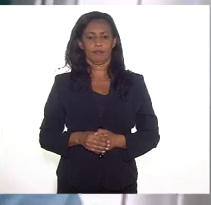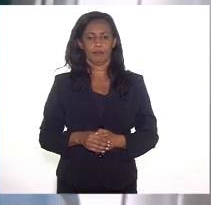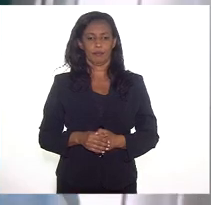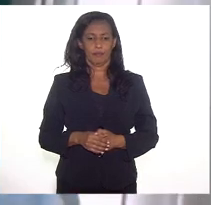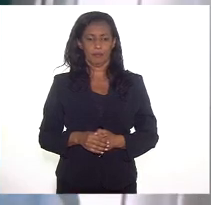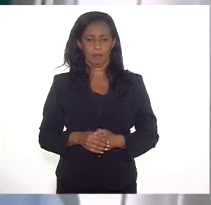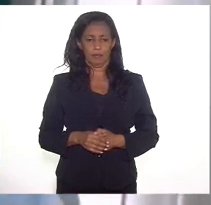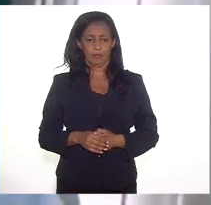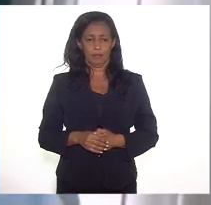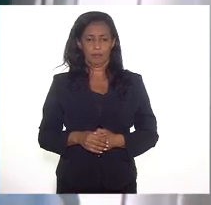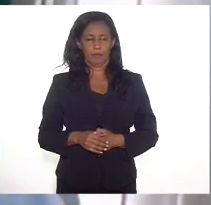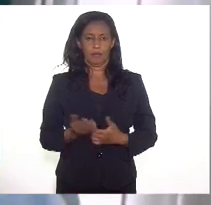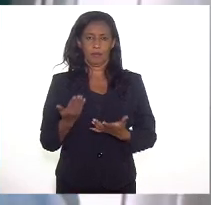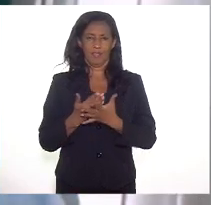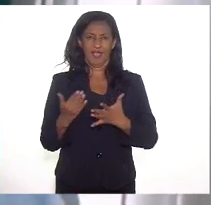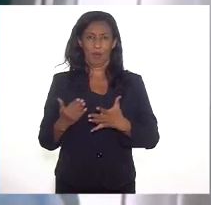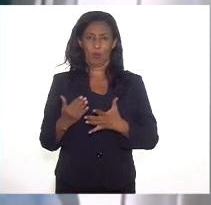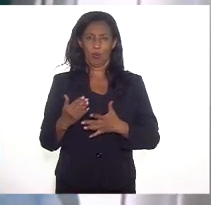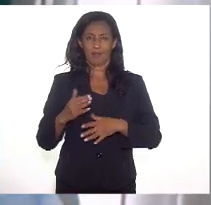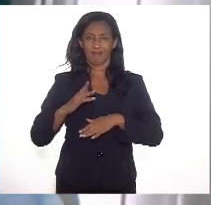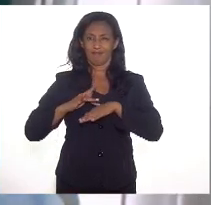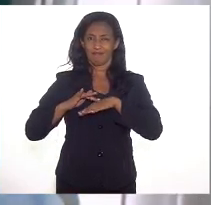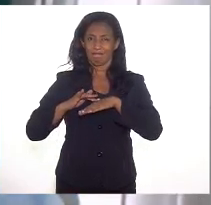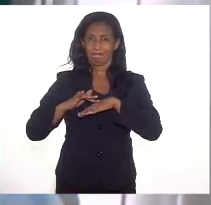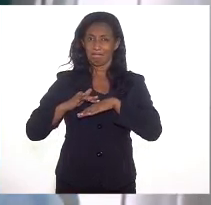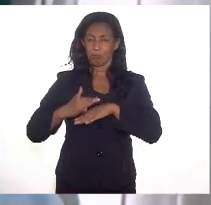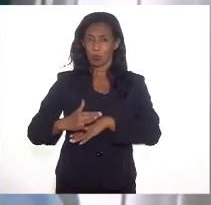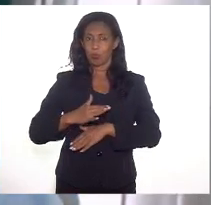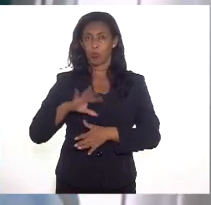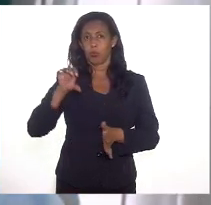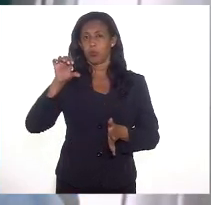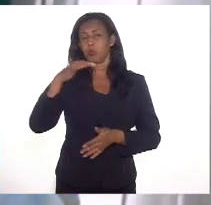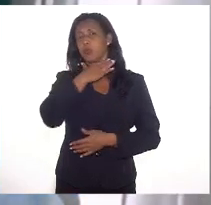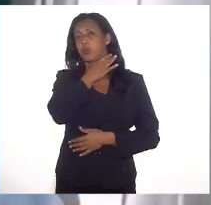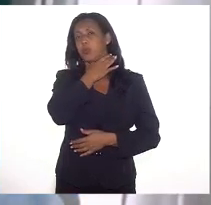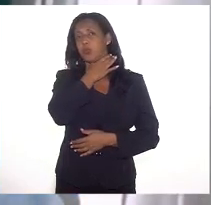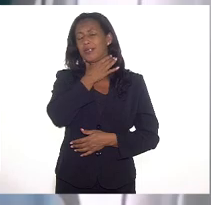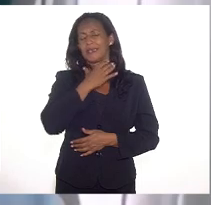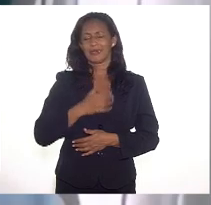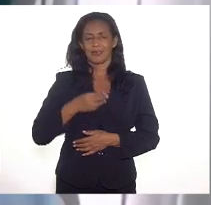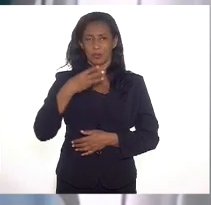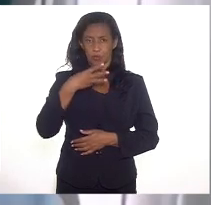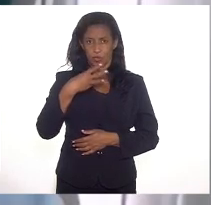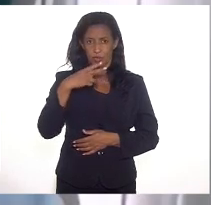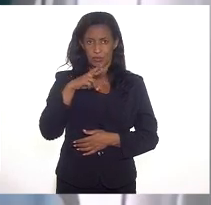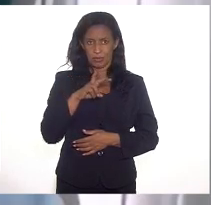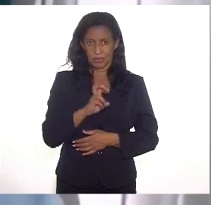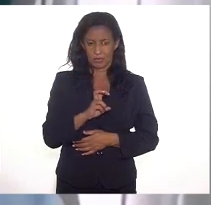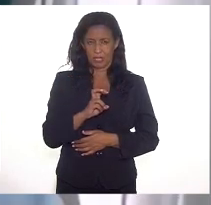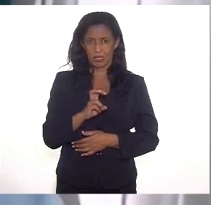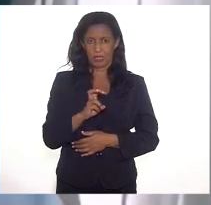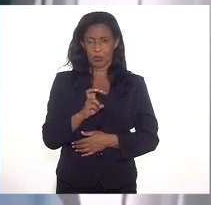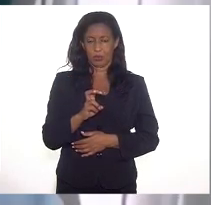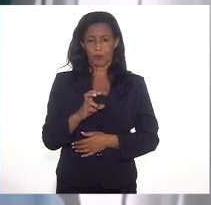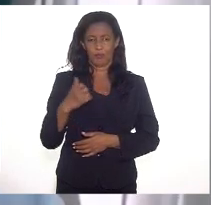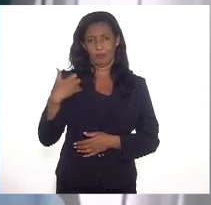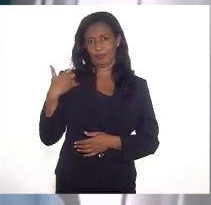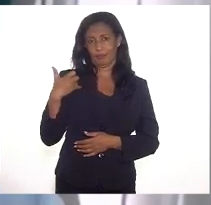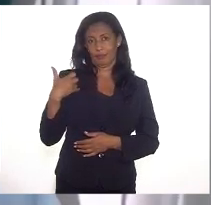acabou tendo o seu quadro agravado, e aos 35 anos, faria 36 no próximo mês de